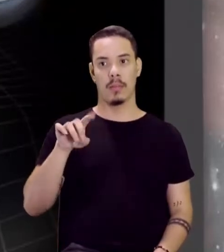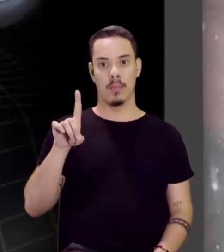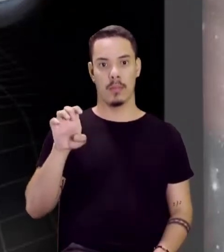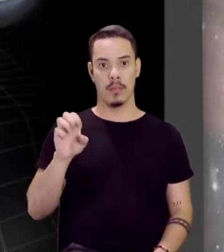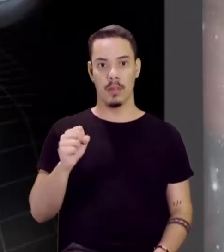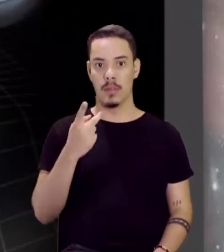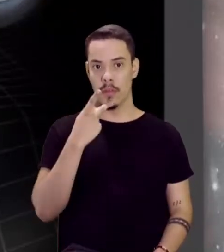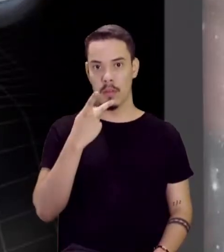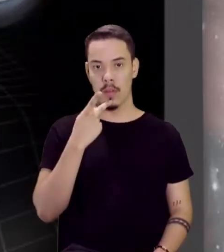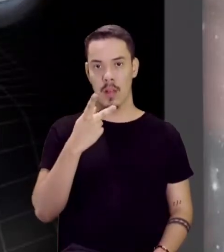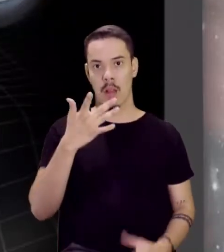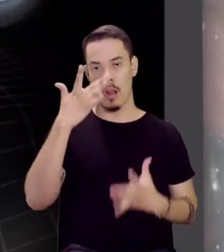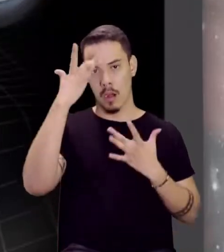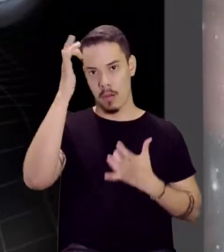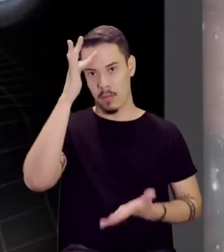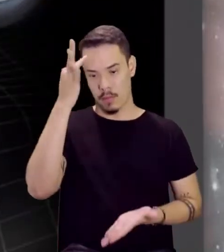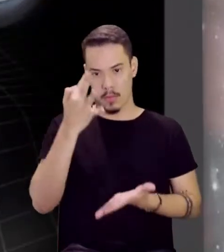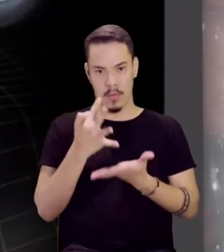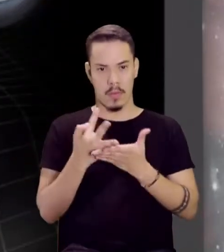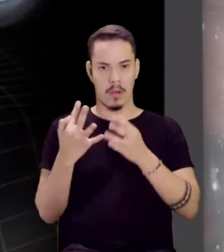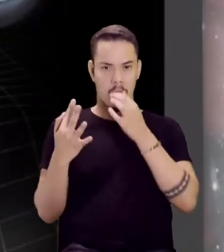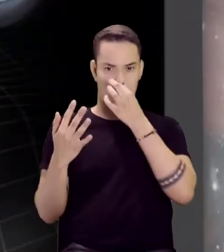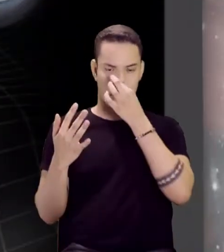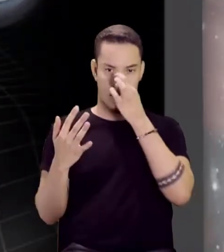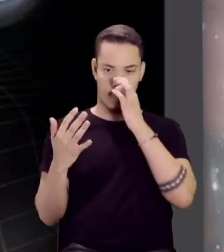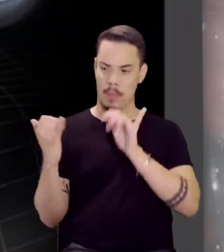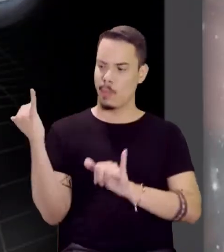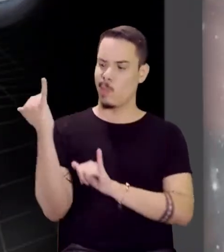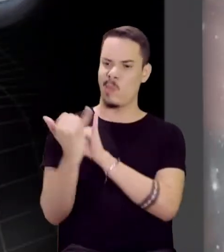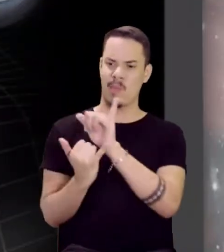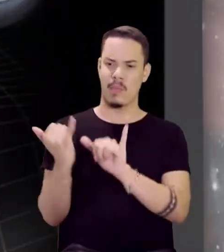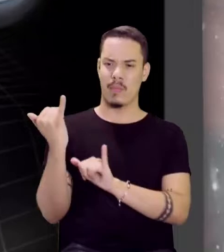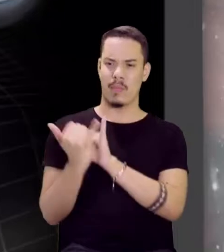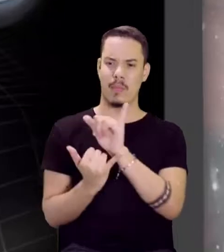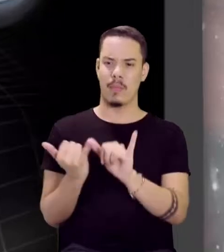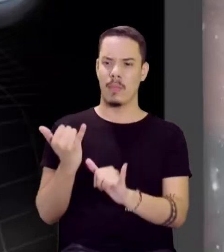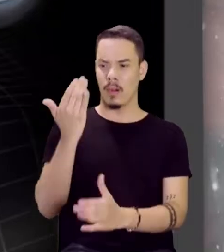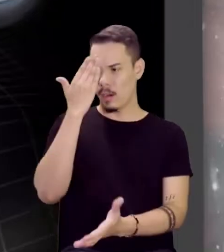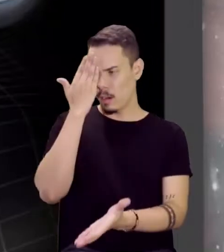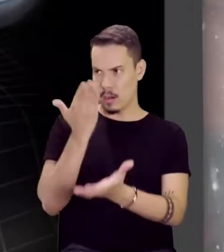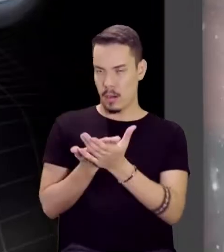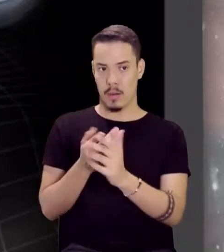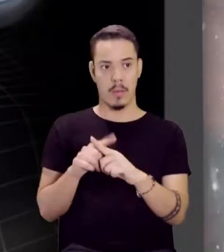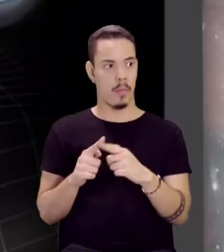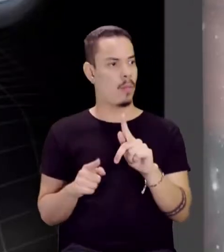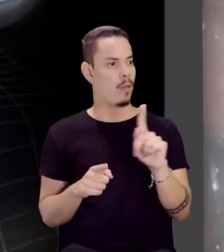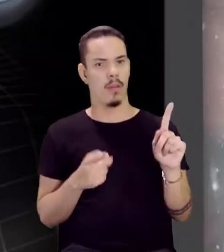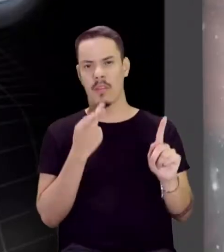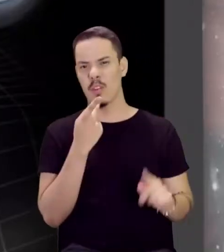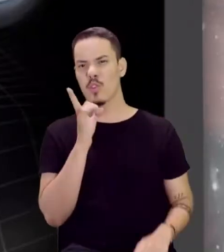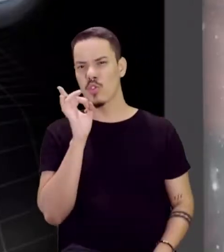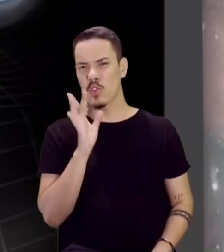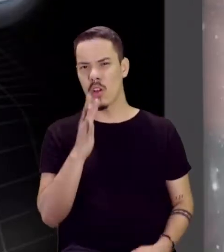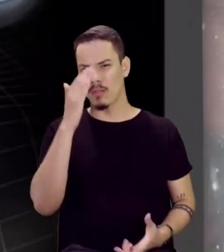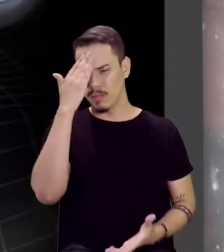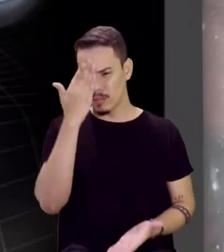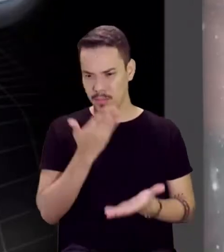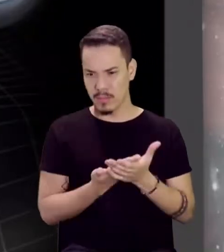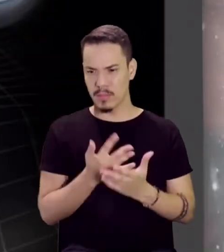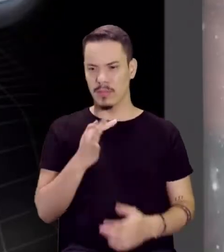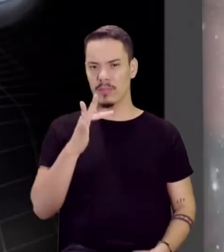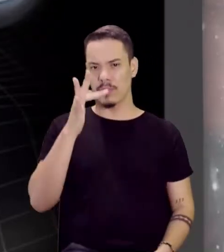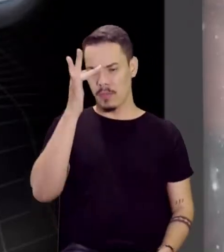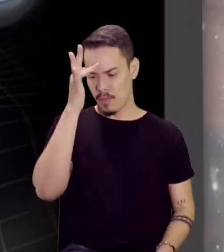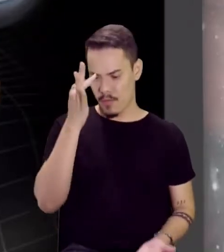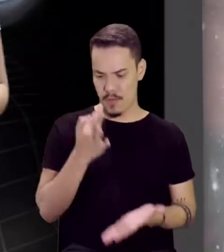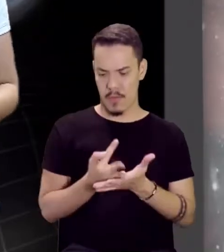fé. Ele observava e falava, e todo mundo acreditava. Galileu falou, não, espera aí, não temos que ter só fé. Fé é